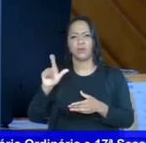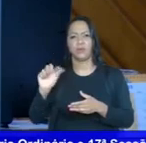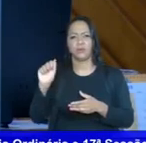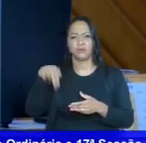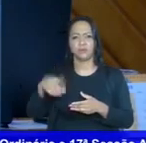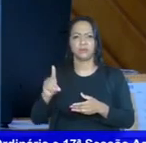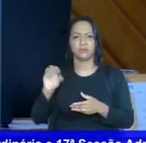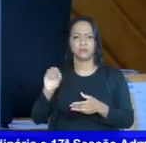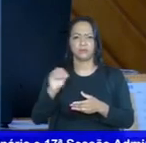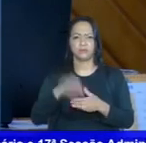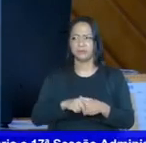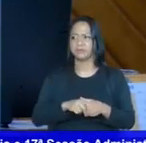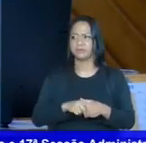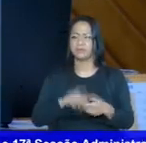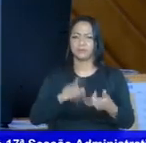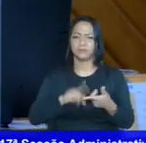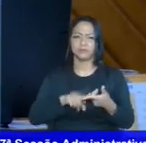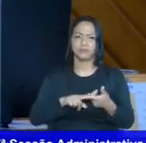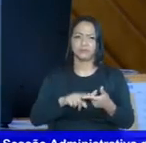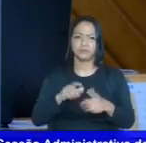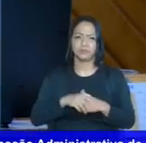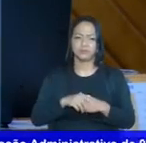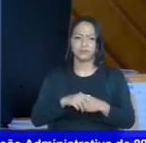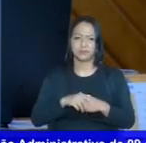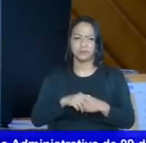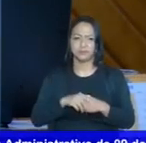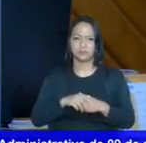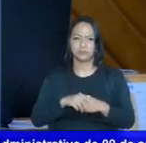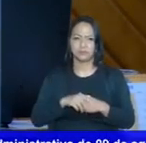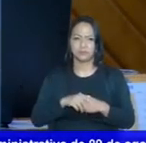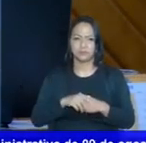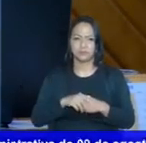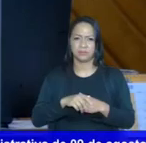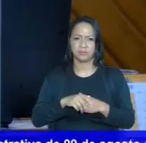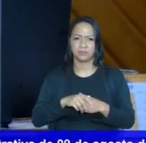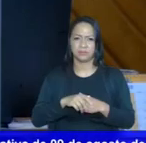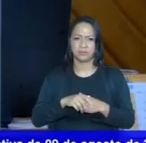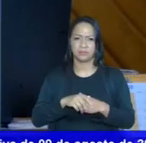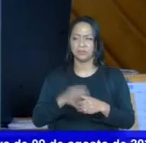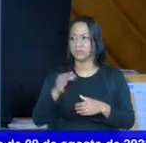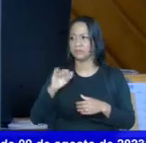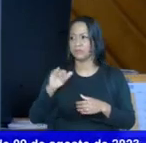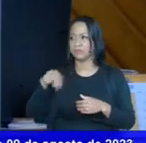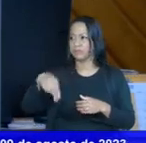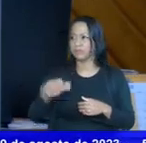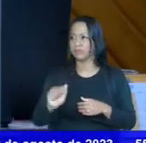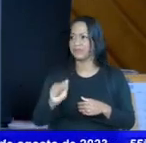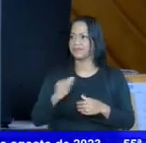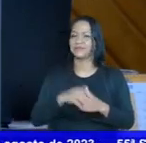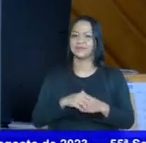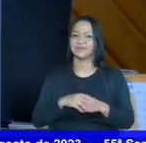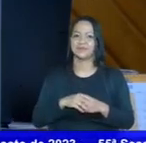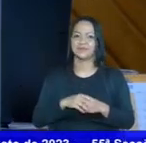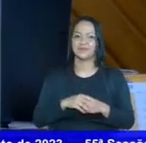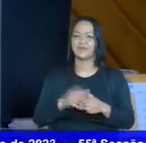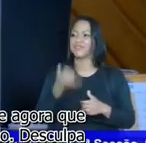o doutor Anselmo não participa desse julgado, porque eu estou na cadeira, mas se A doutora Tina está atrás do monitor, não estou vendo a senhora,